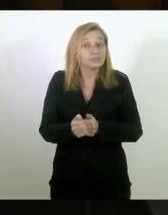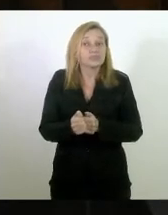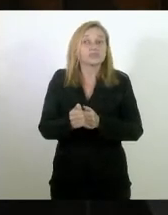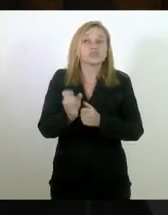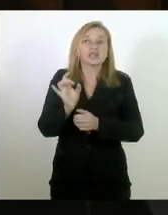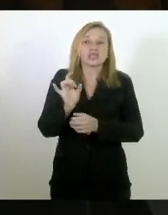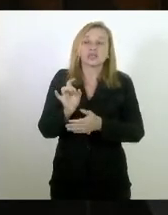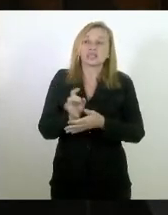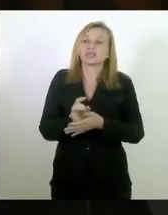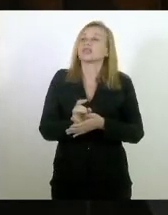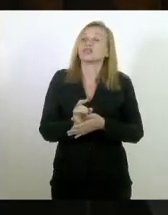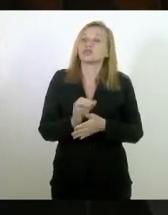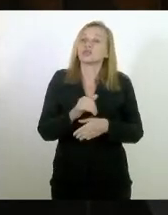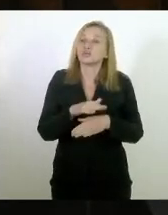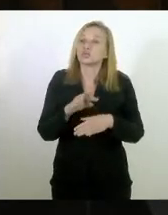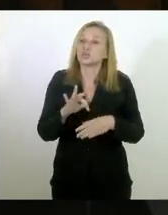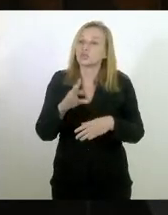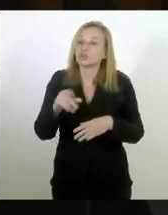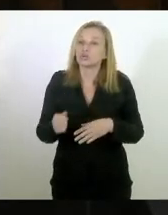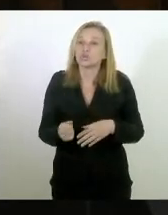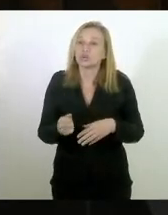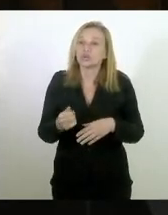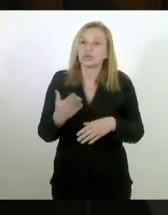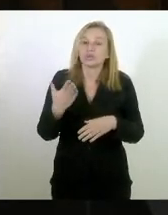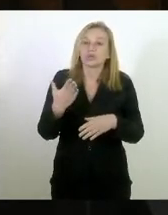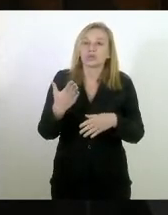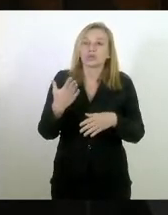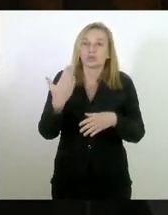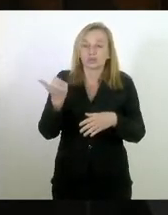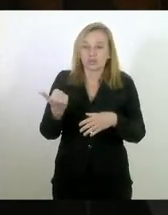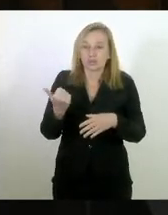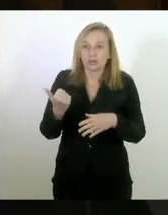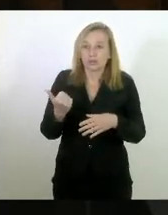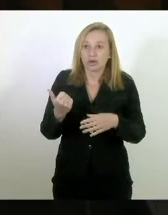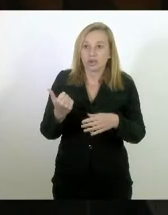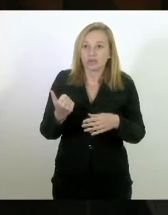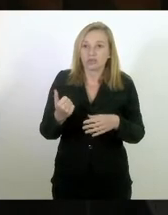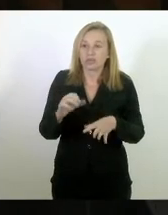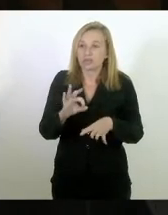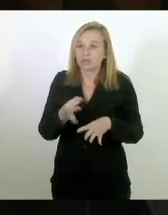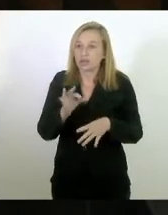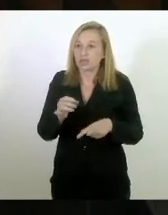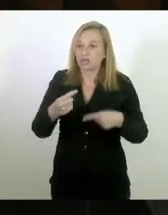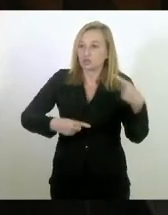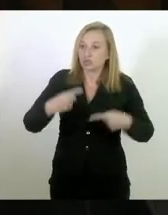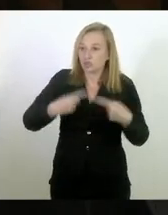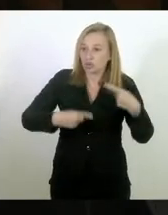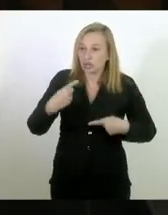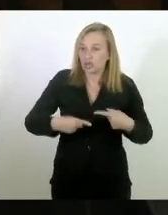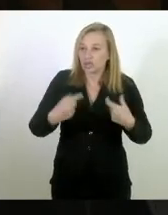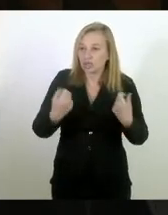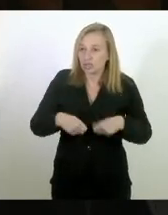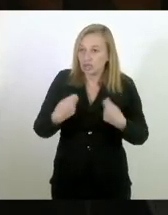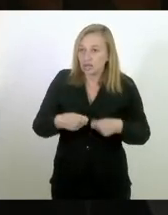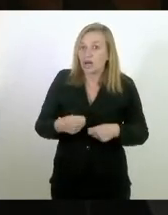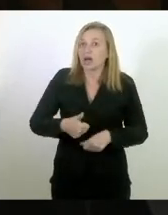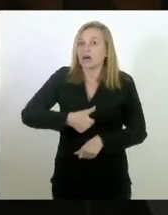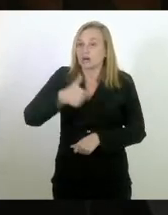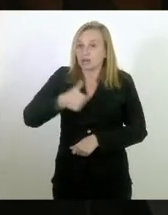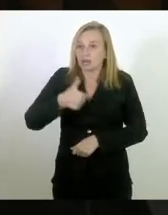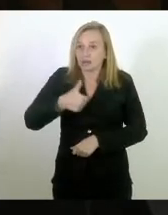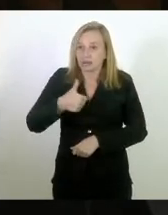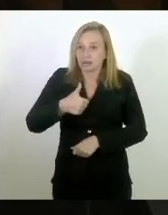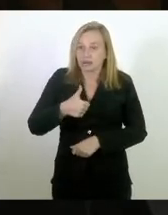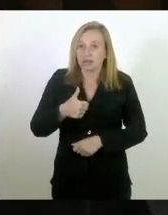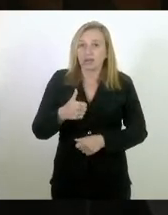passo para tomar as medidas jurídicas e políticas necessárias e a primeira é